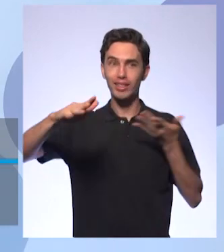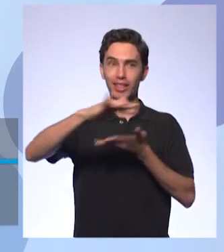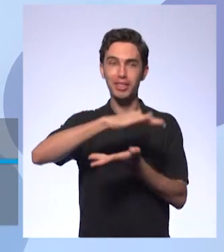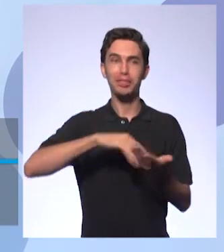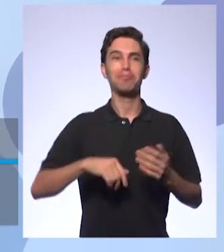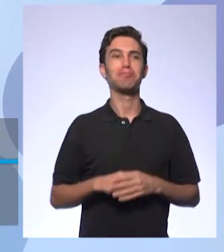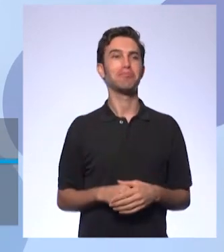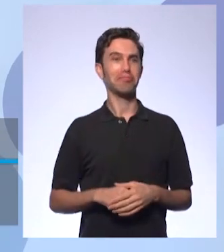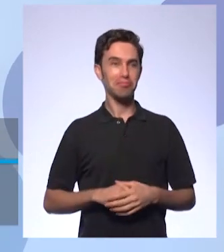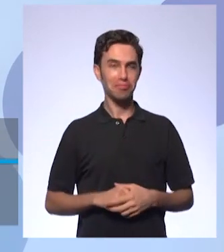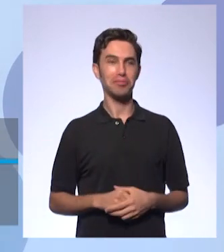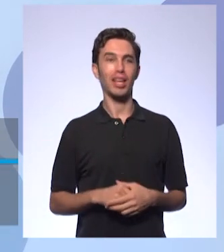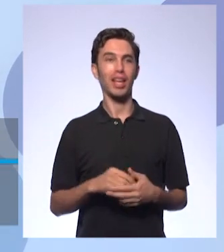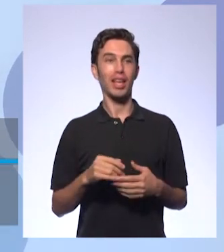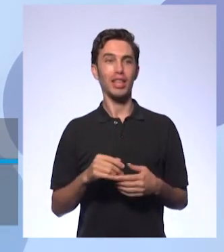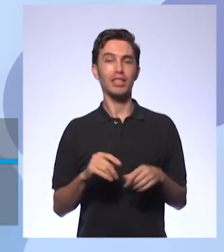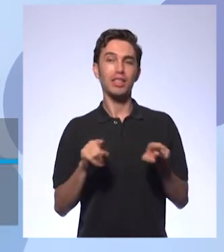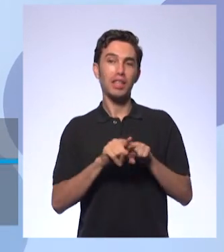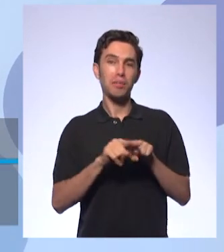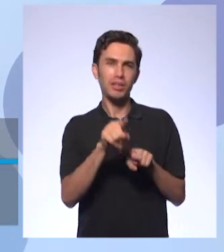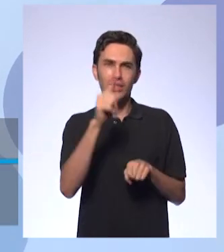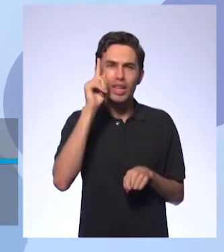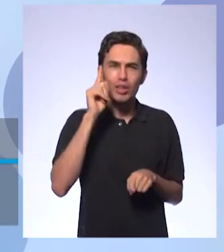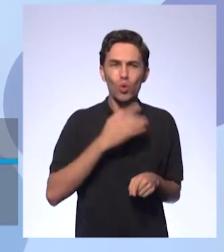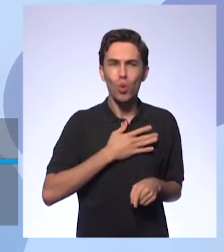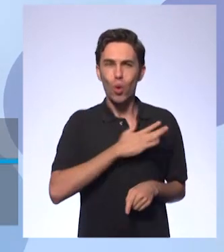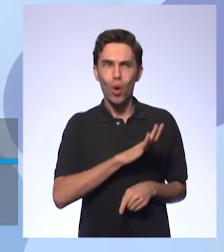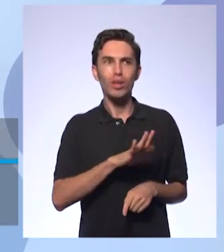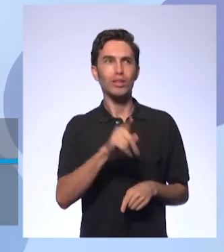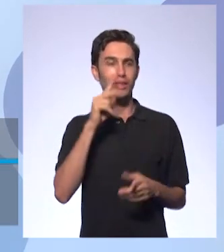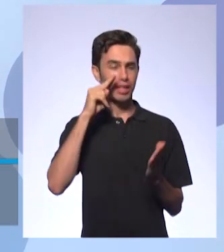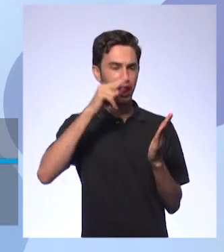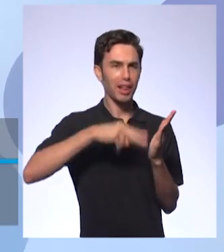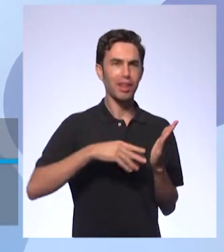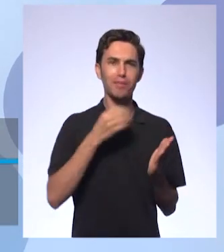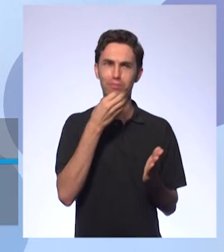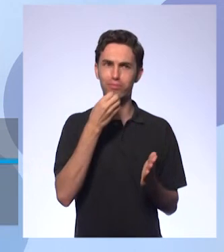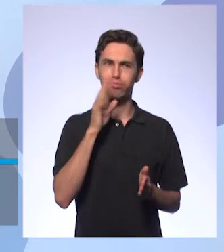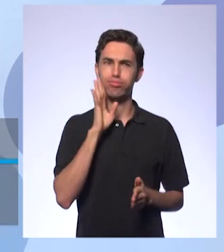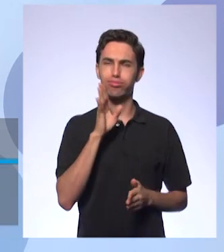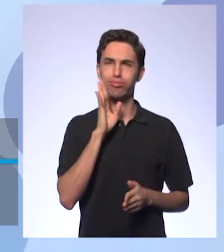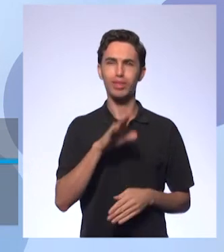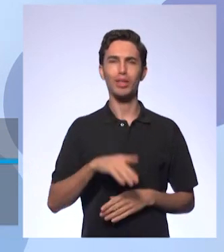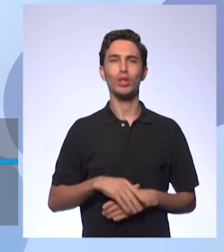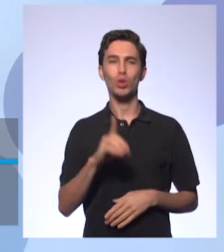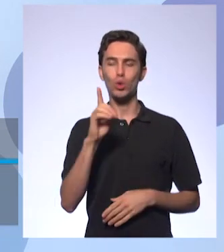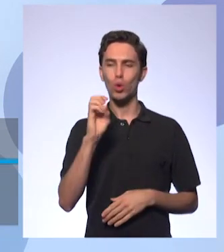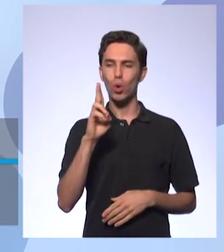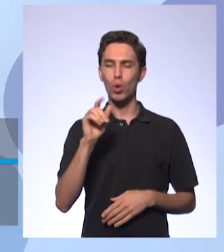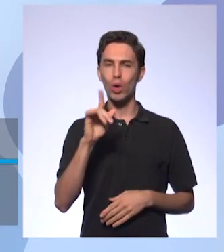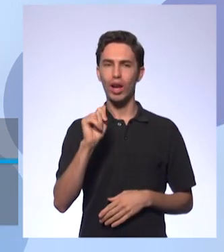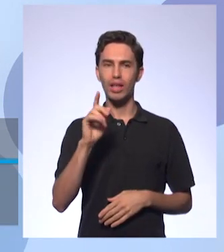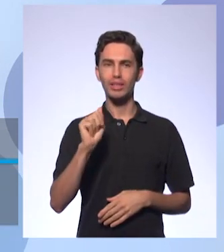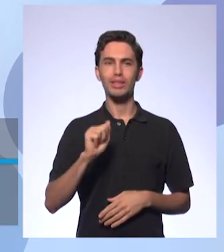você gosta de ficção científica, e se você não gosta também, é muito bacana. Douglas Adams, bem legal. Deixa eu ver o que mais aqui,